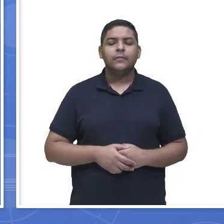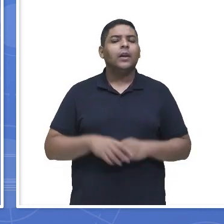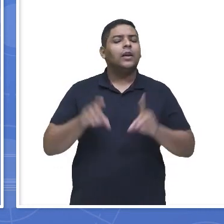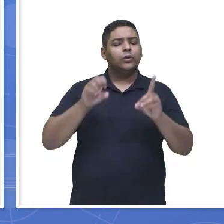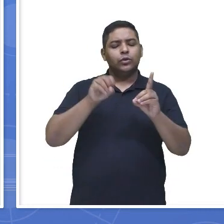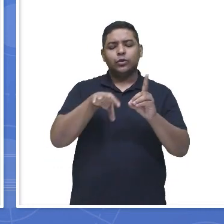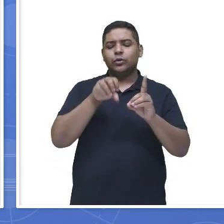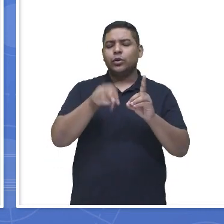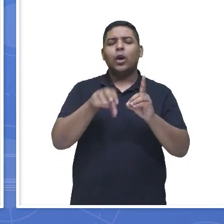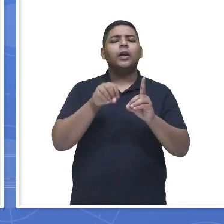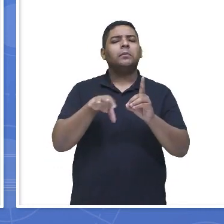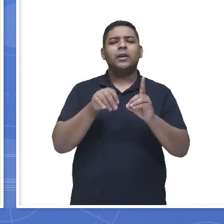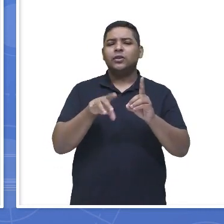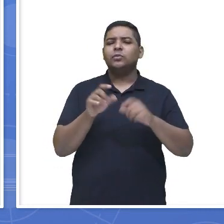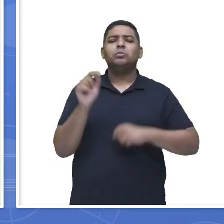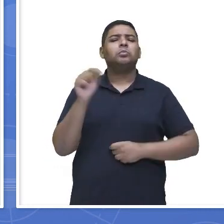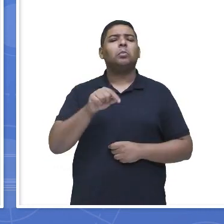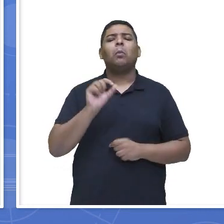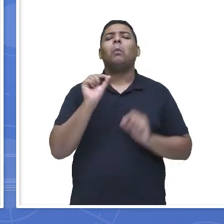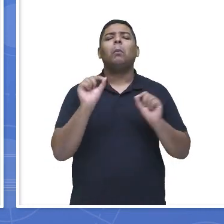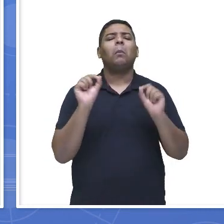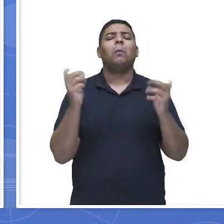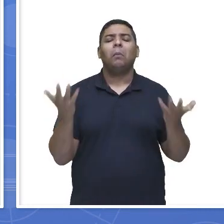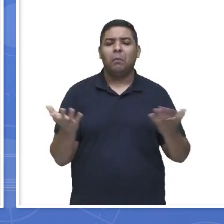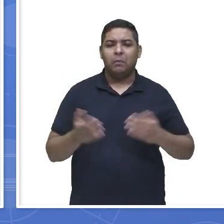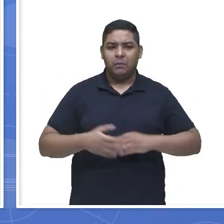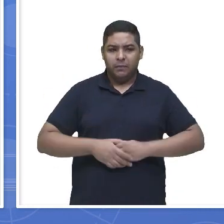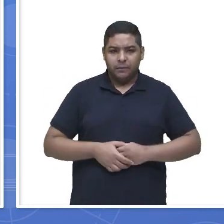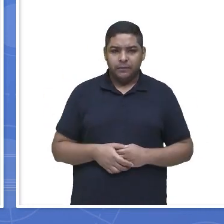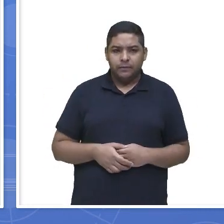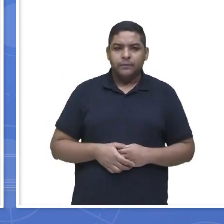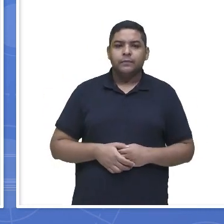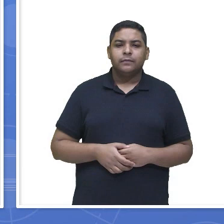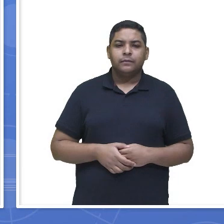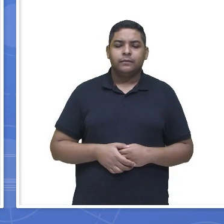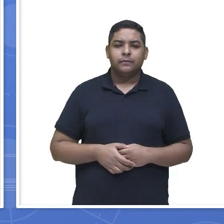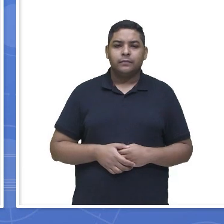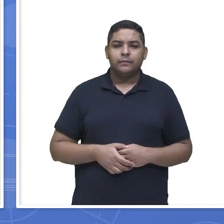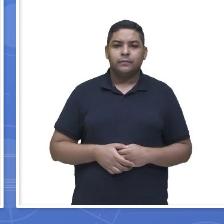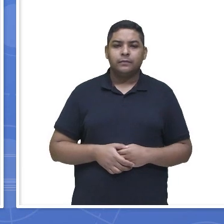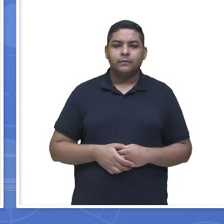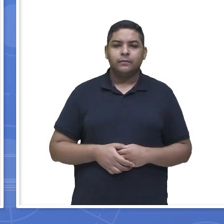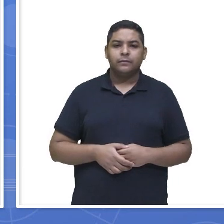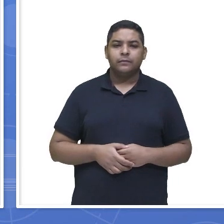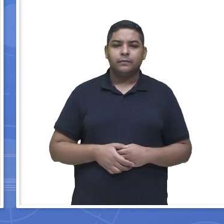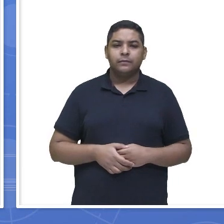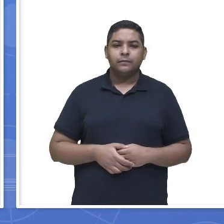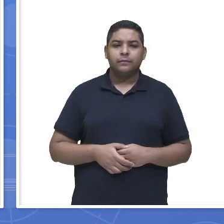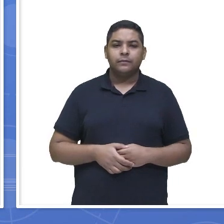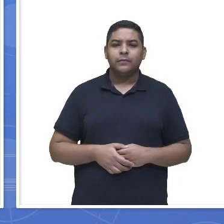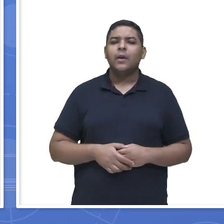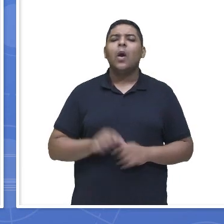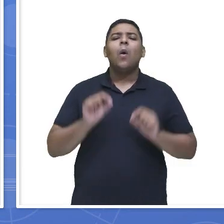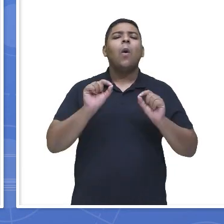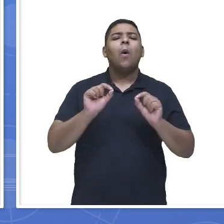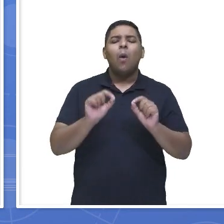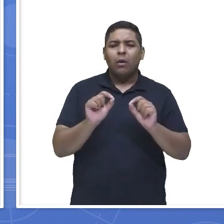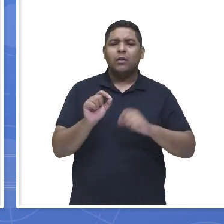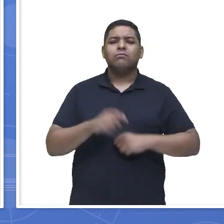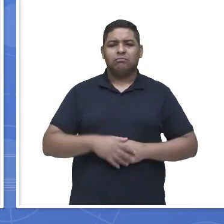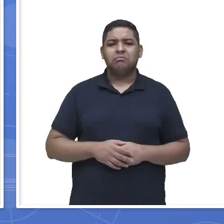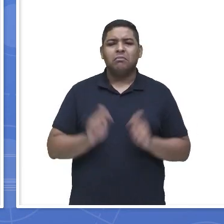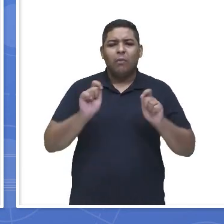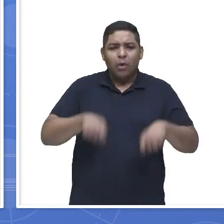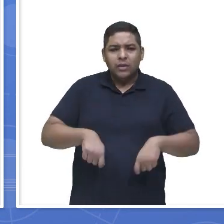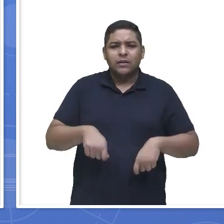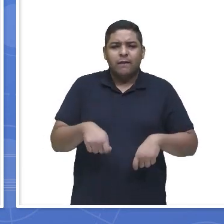dogmatismo e ceticismo, a gente já começa fazendo algumas perguntas interessantes aí. Por exemplo, é possível elaborar conhecimento? O que